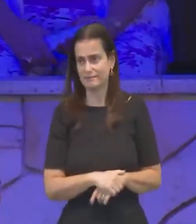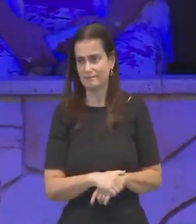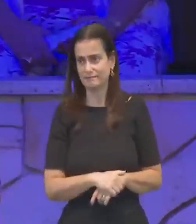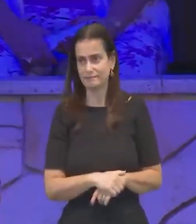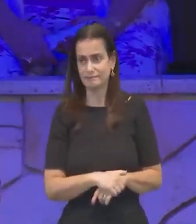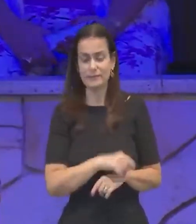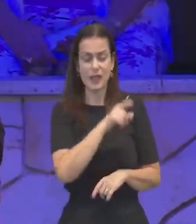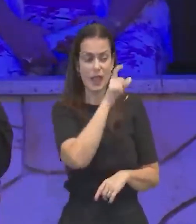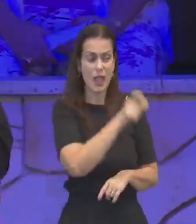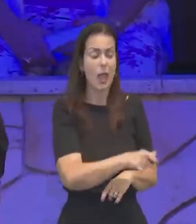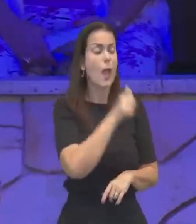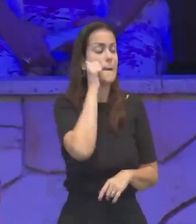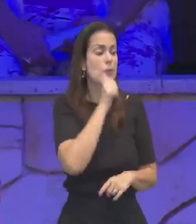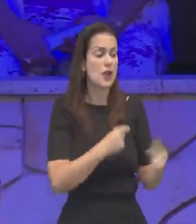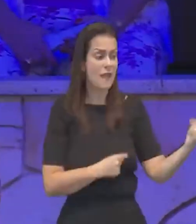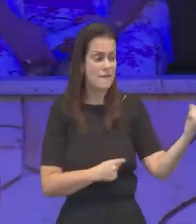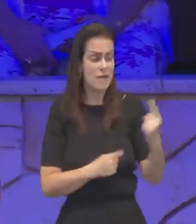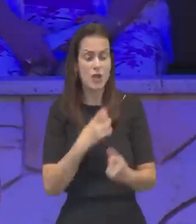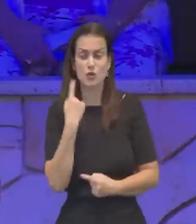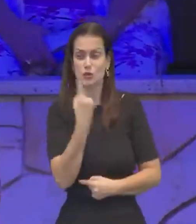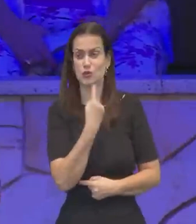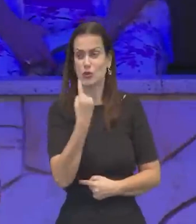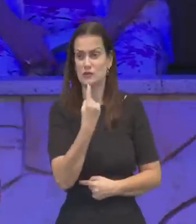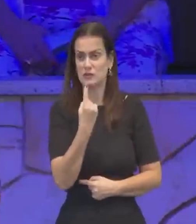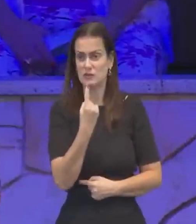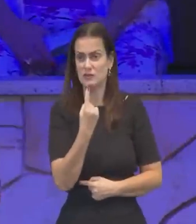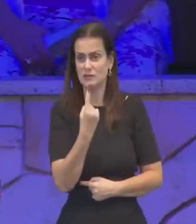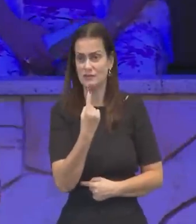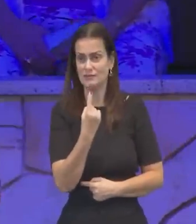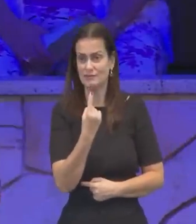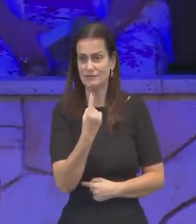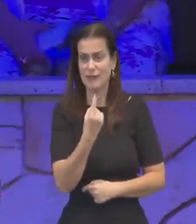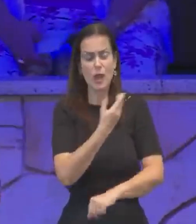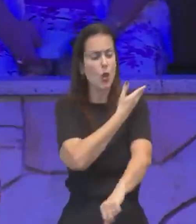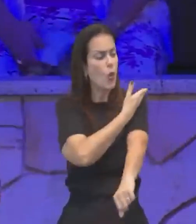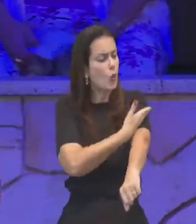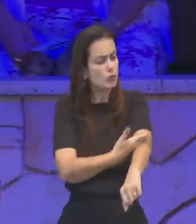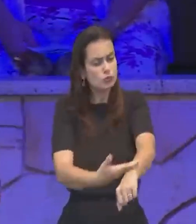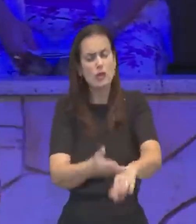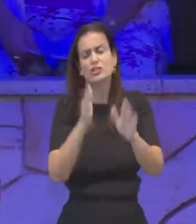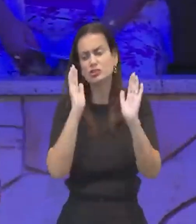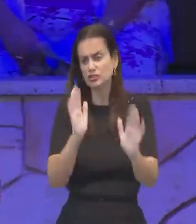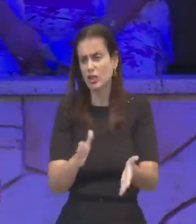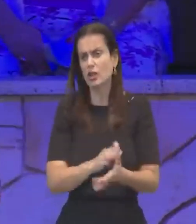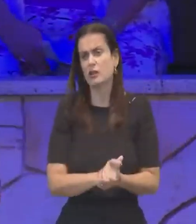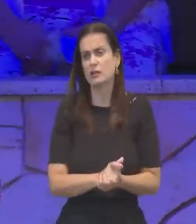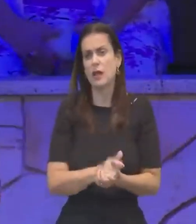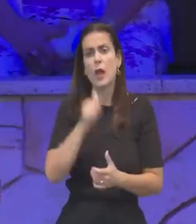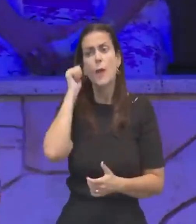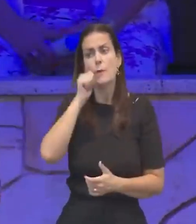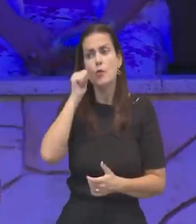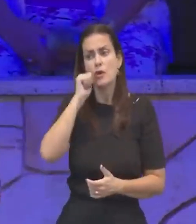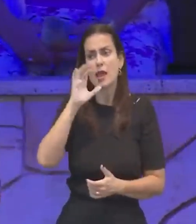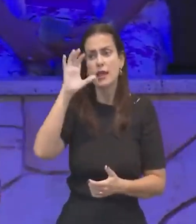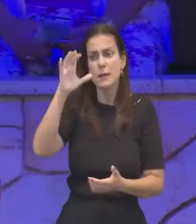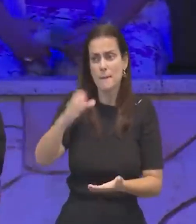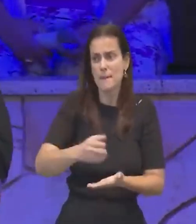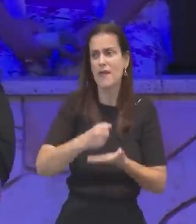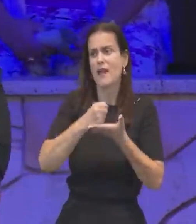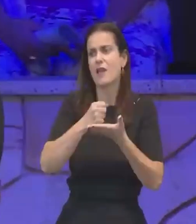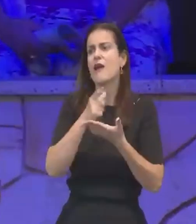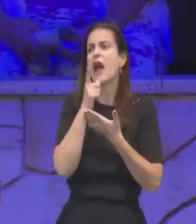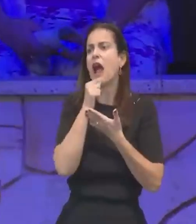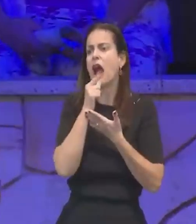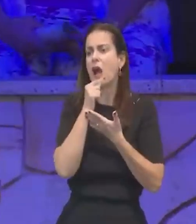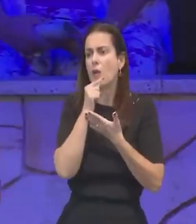E essa mulher veio ao poço sozinha. Era o hábito, nós já sabemos, das mulheres buscarem a água no